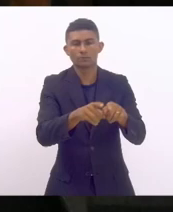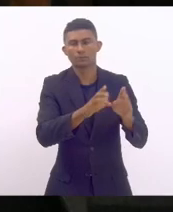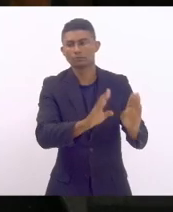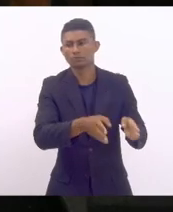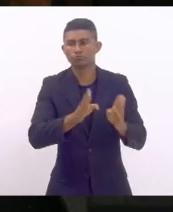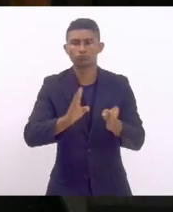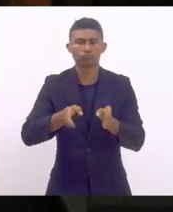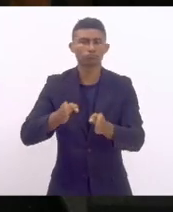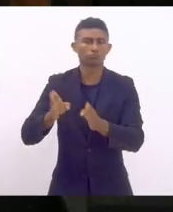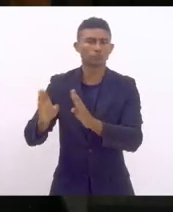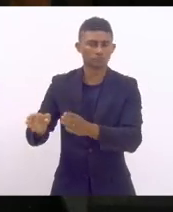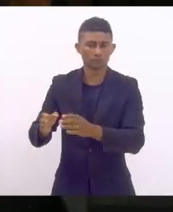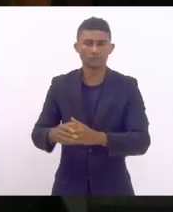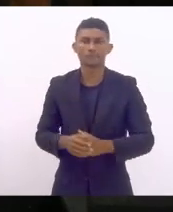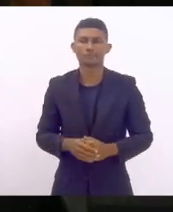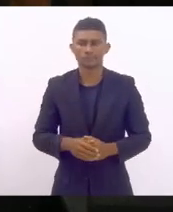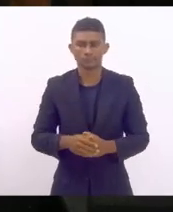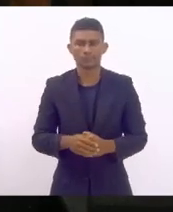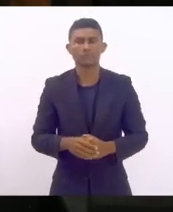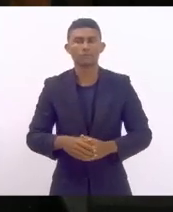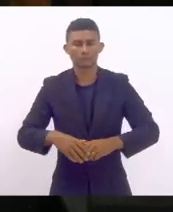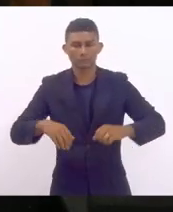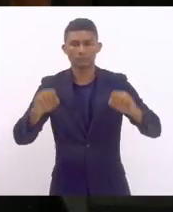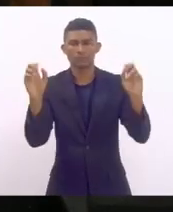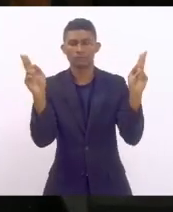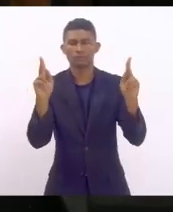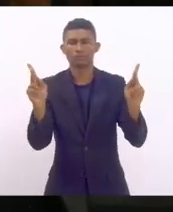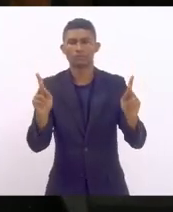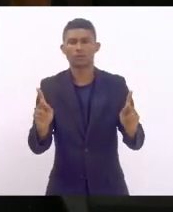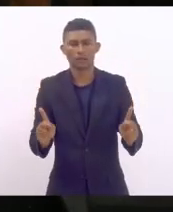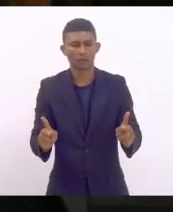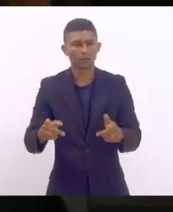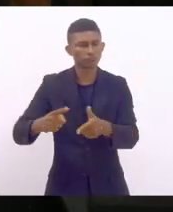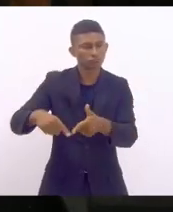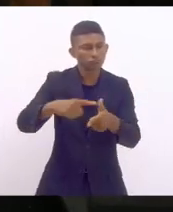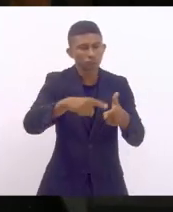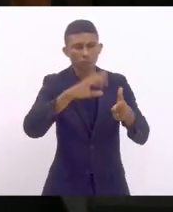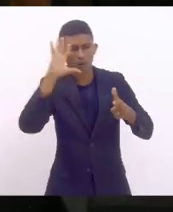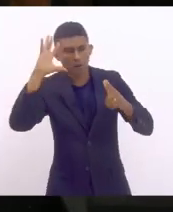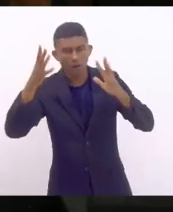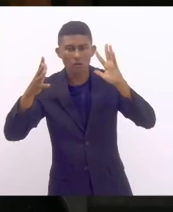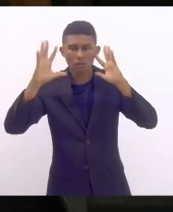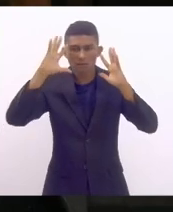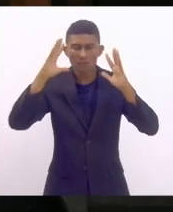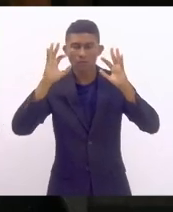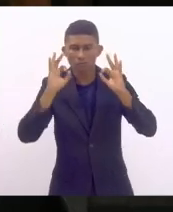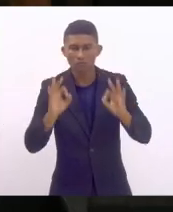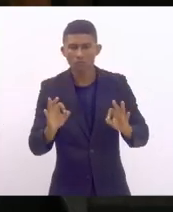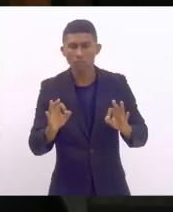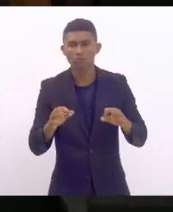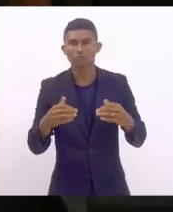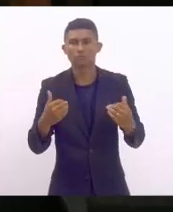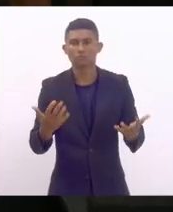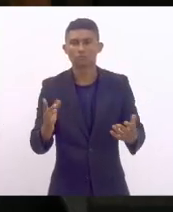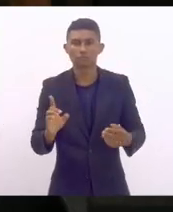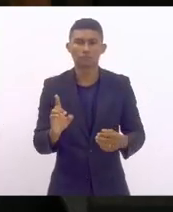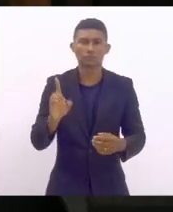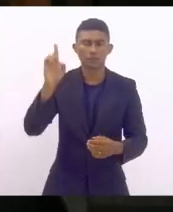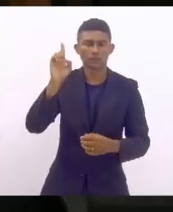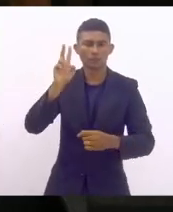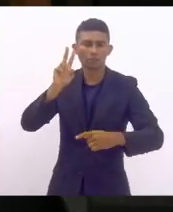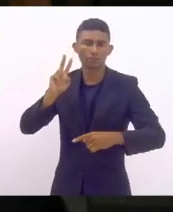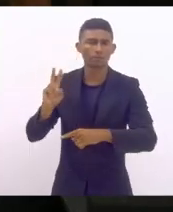Internacional com a solução pacífica das controvérsias promulgamos sob a proteção de Deus